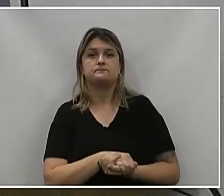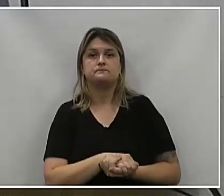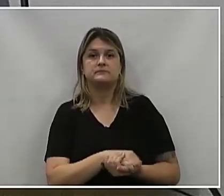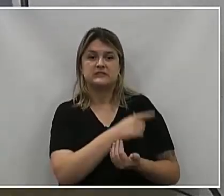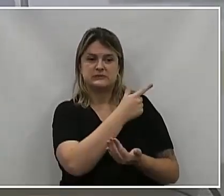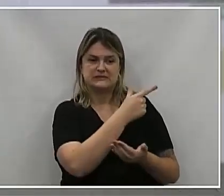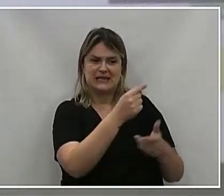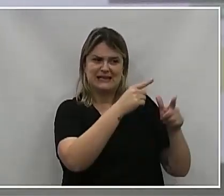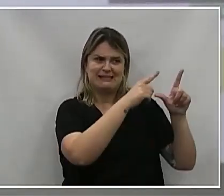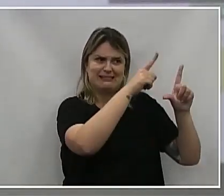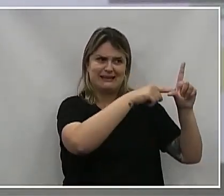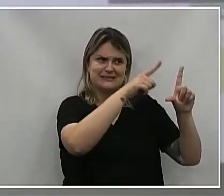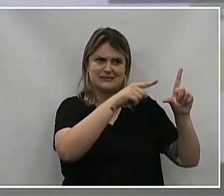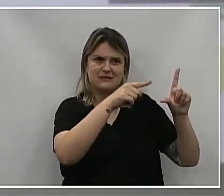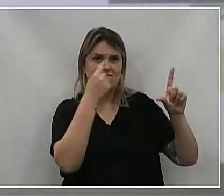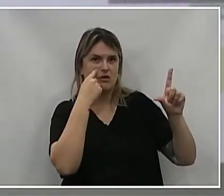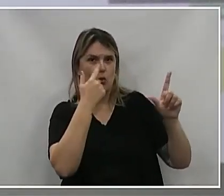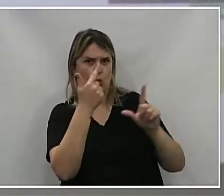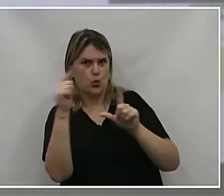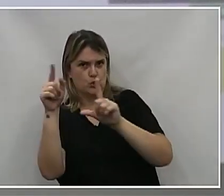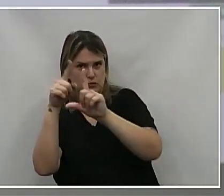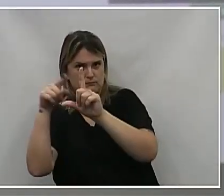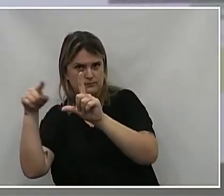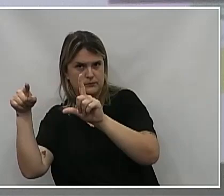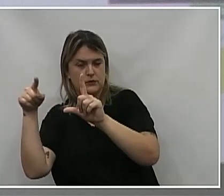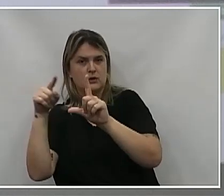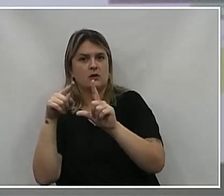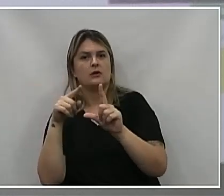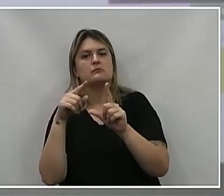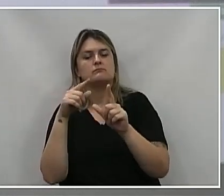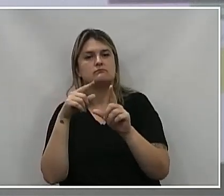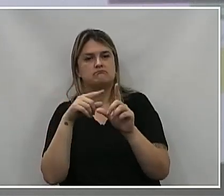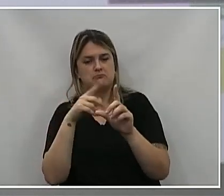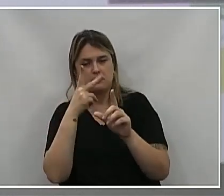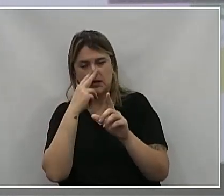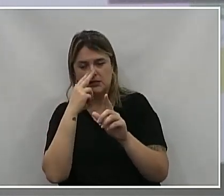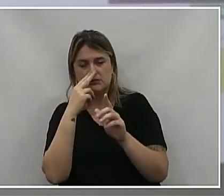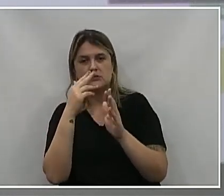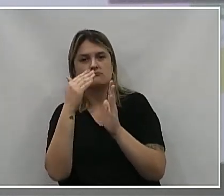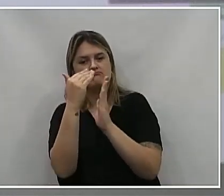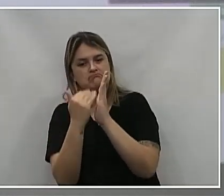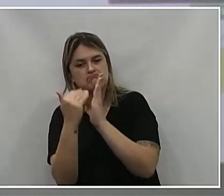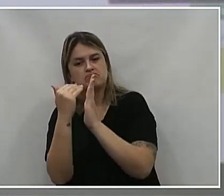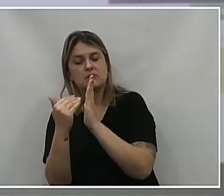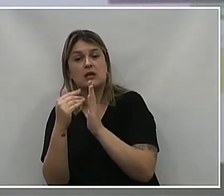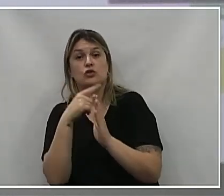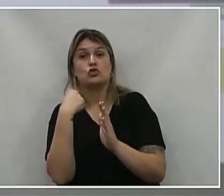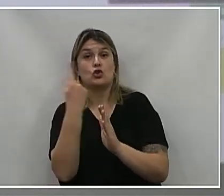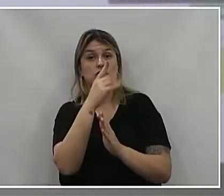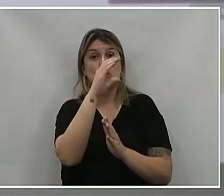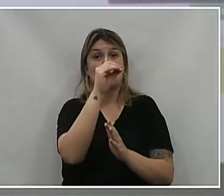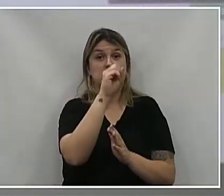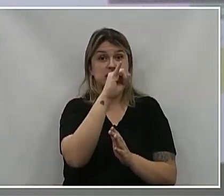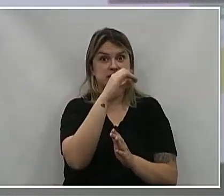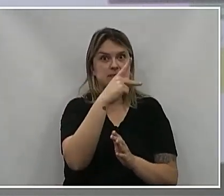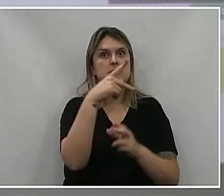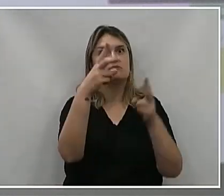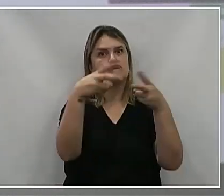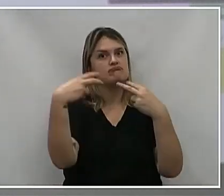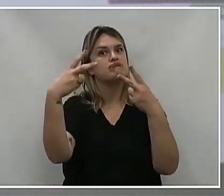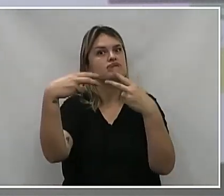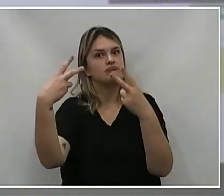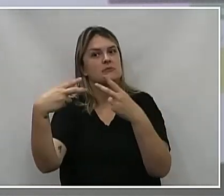desse gráfico para esse gráfico, onde todos os custos ficariam muito abaixo da arrecadação da COSIP, e até porque